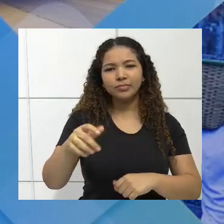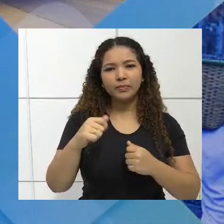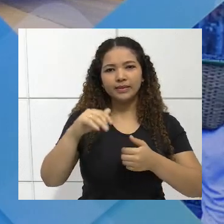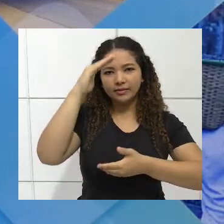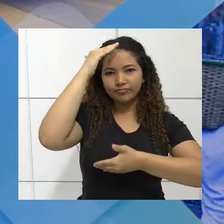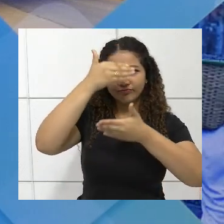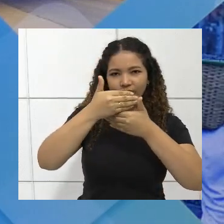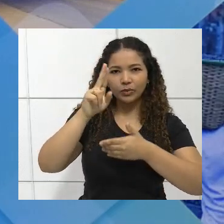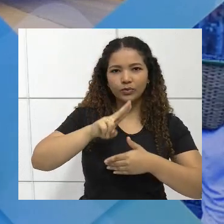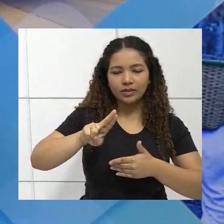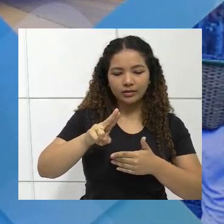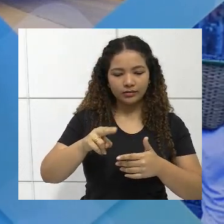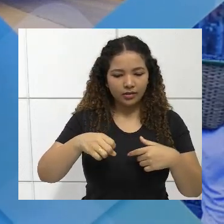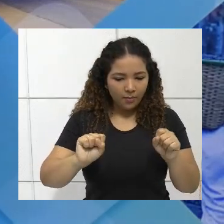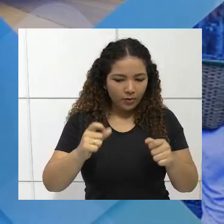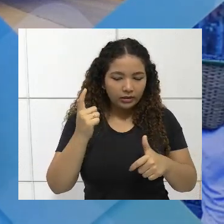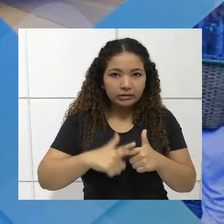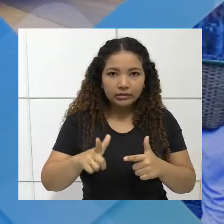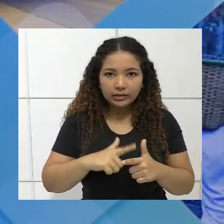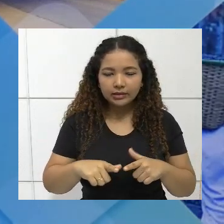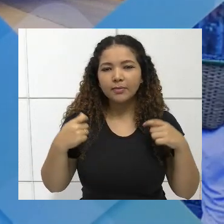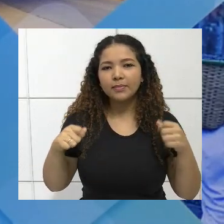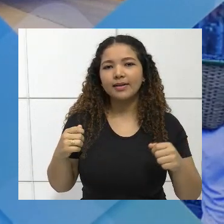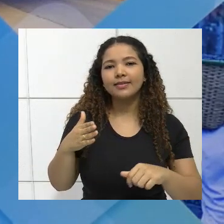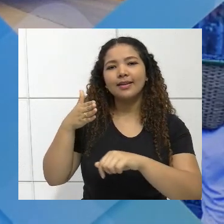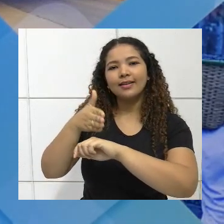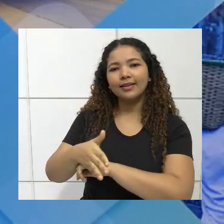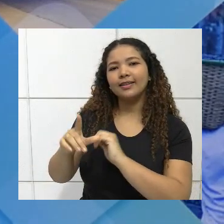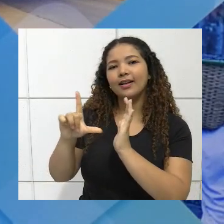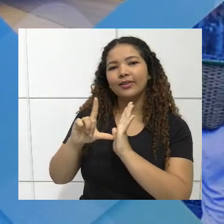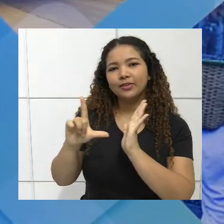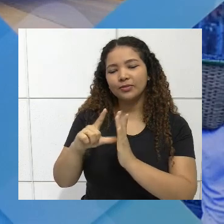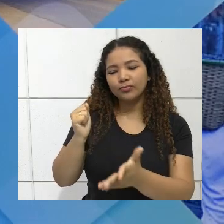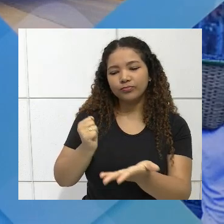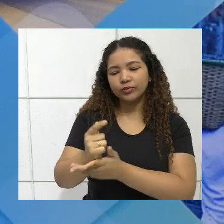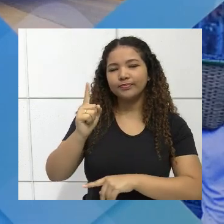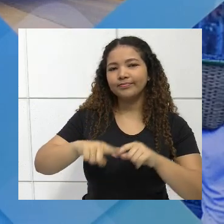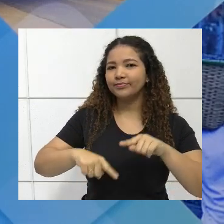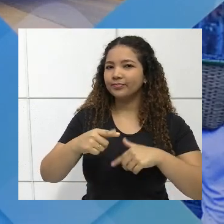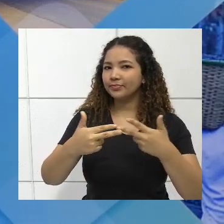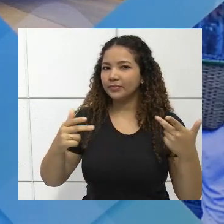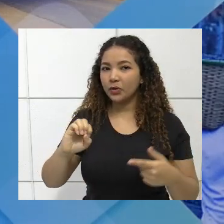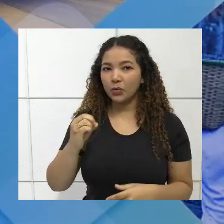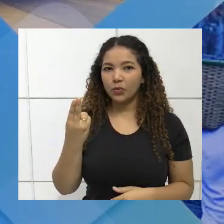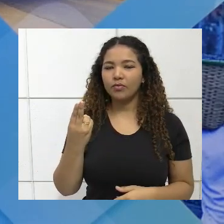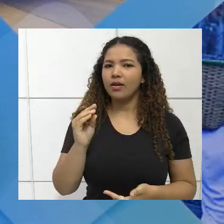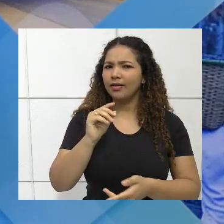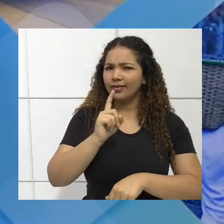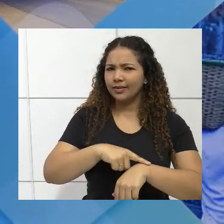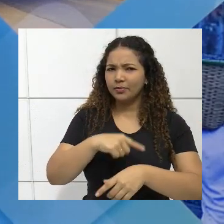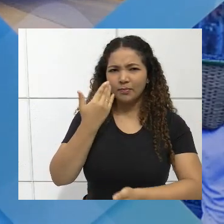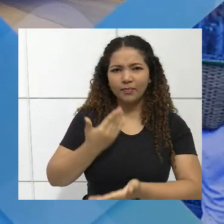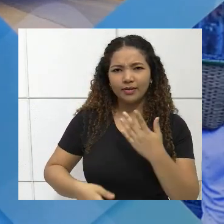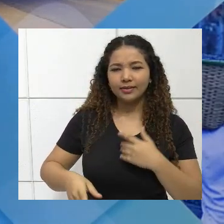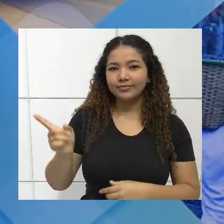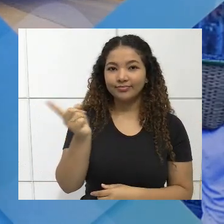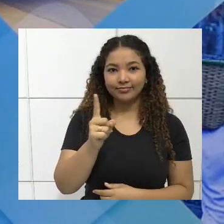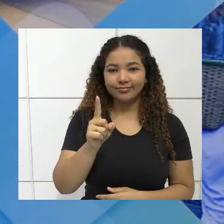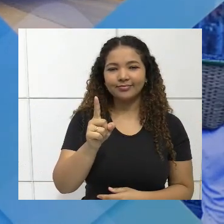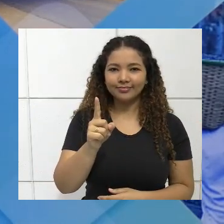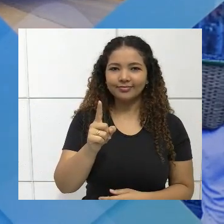mas deu um problema na sua moto, corra agora na AP Motopeças e compre a sua peça ou acessório para a mesma. Não perca tempo, hein? Avenida, aliás,